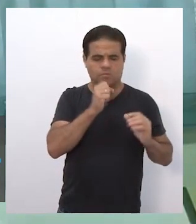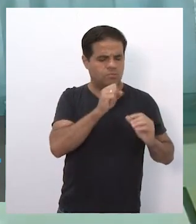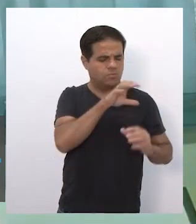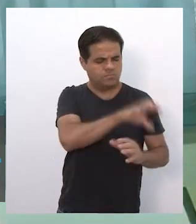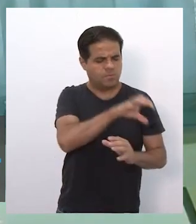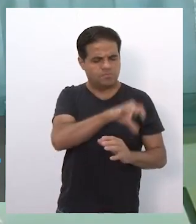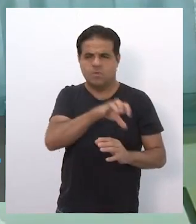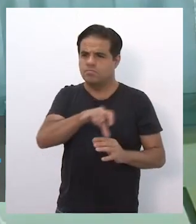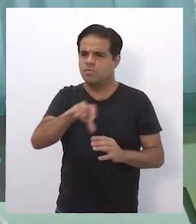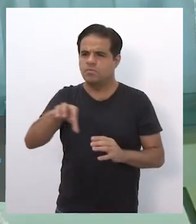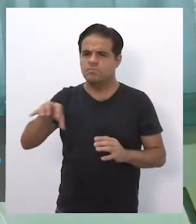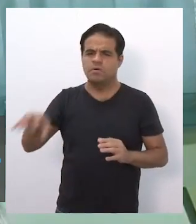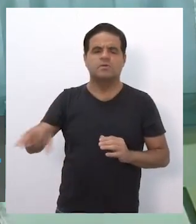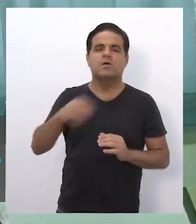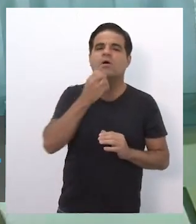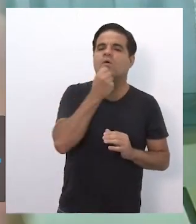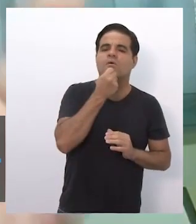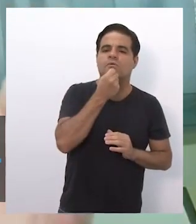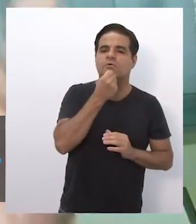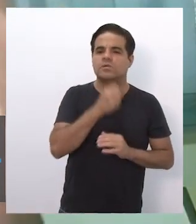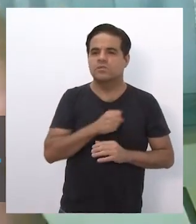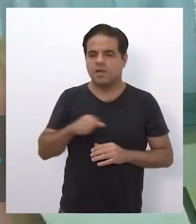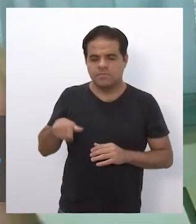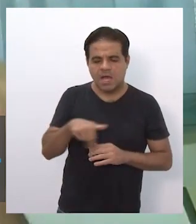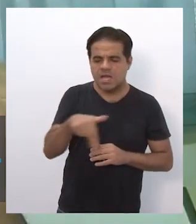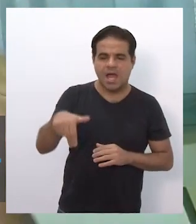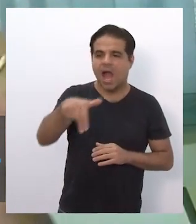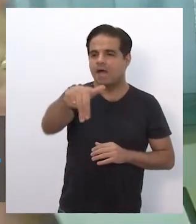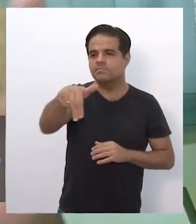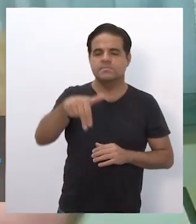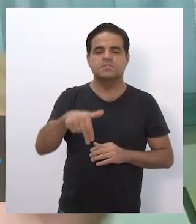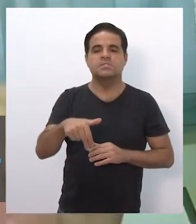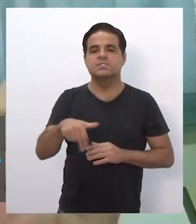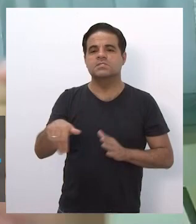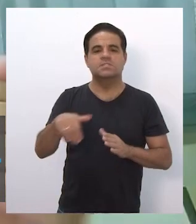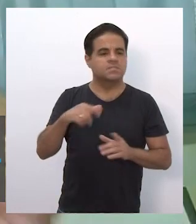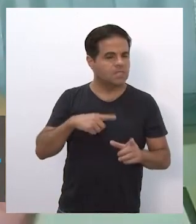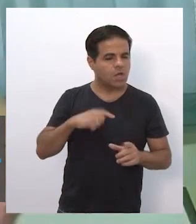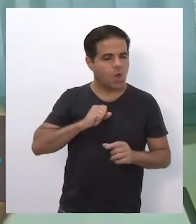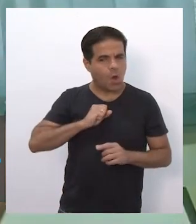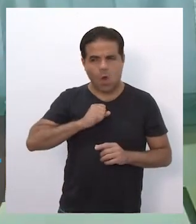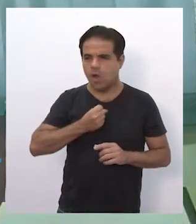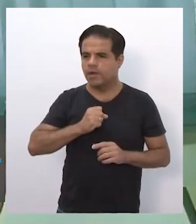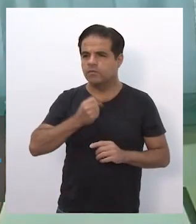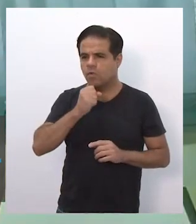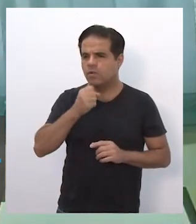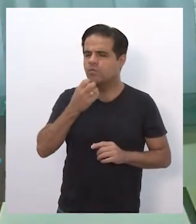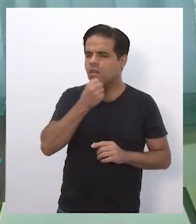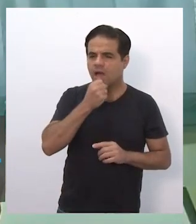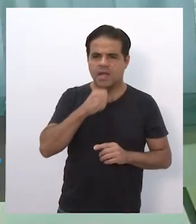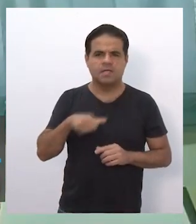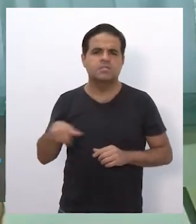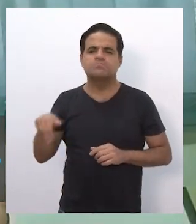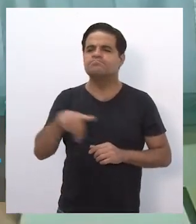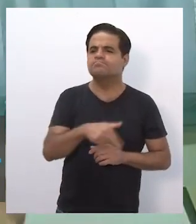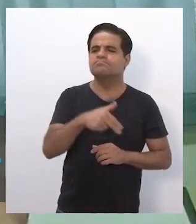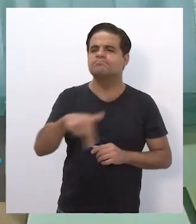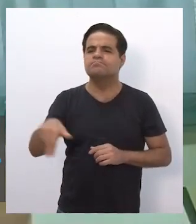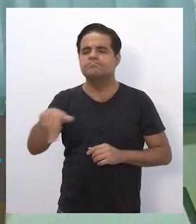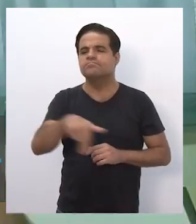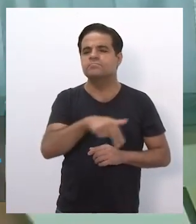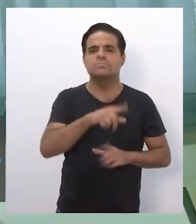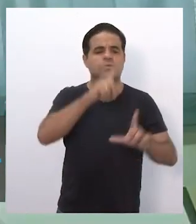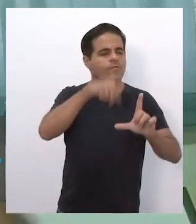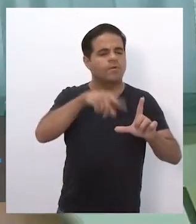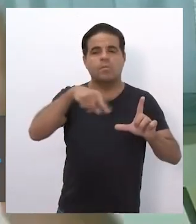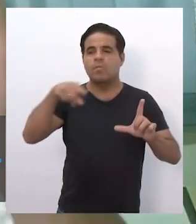você caminha por essa rua em 8 laranjas. O que a frequência